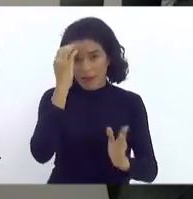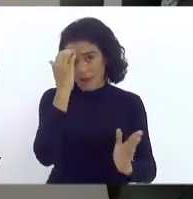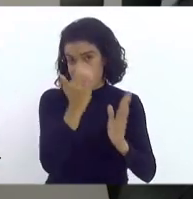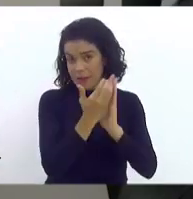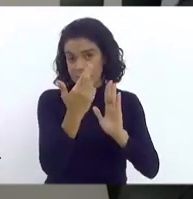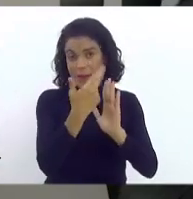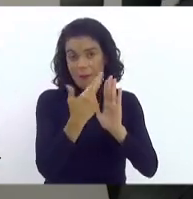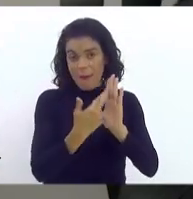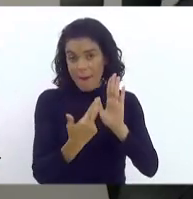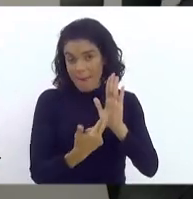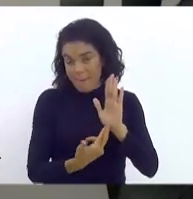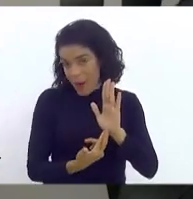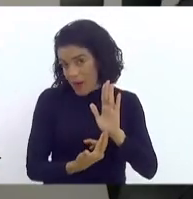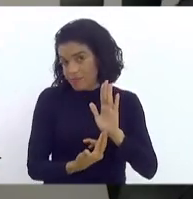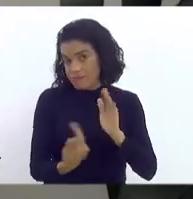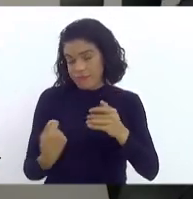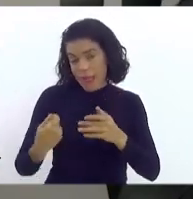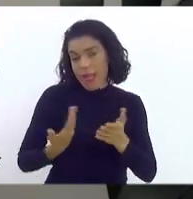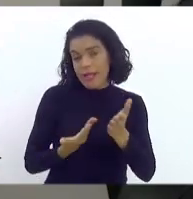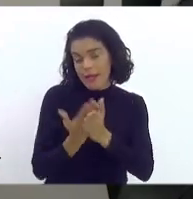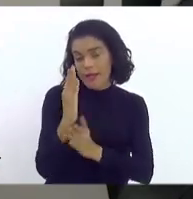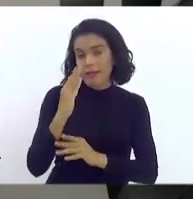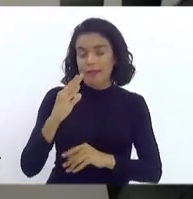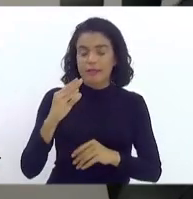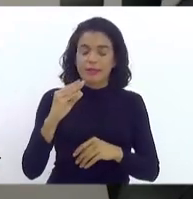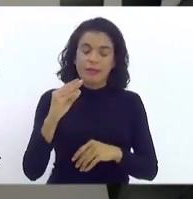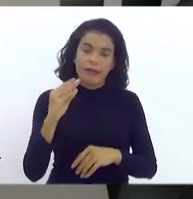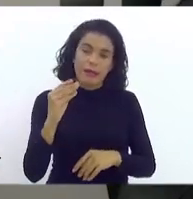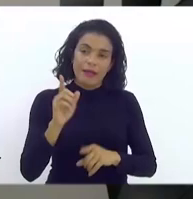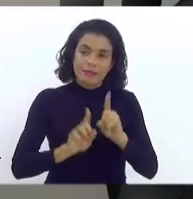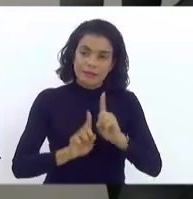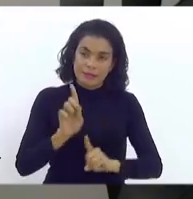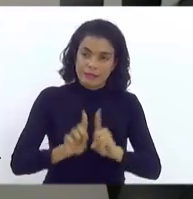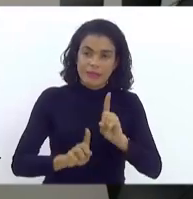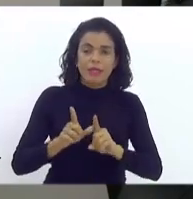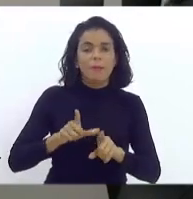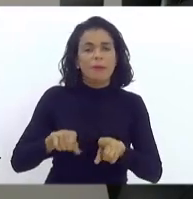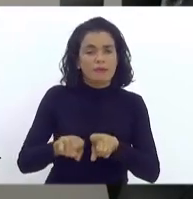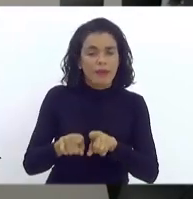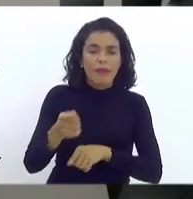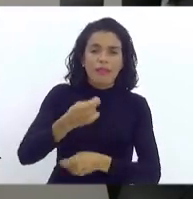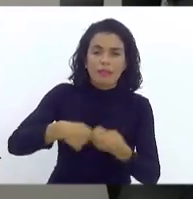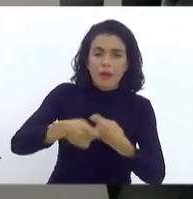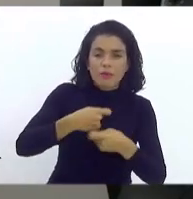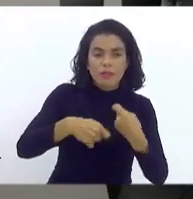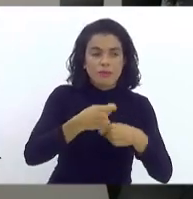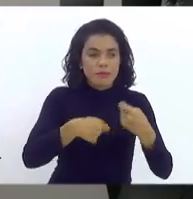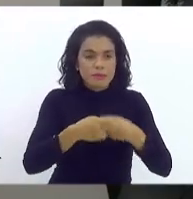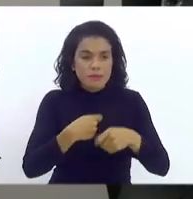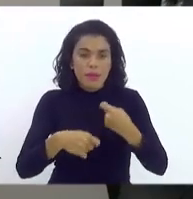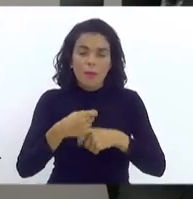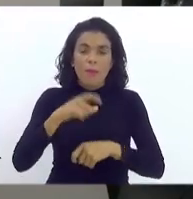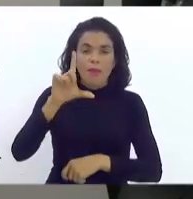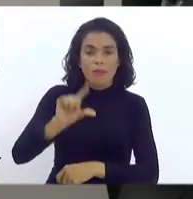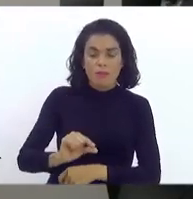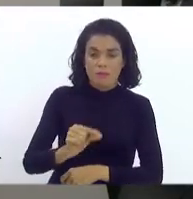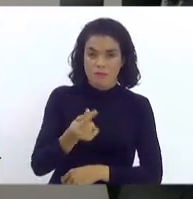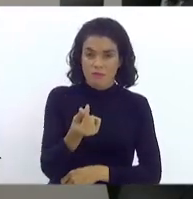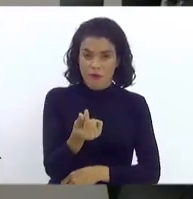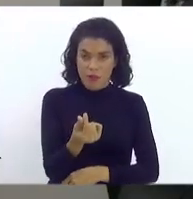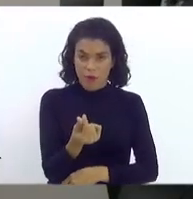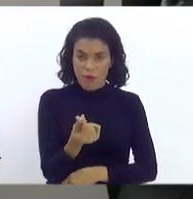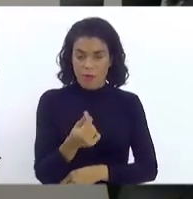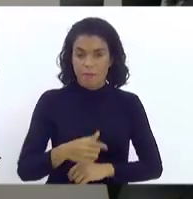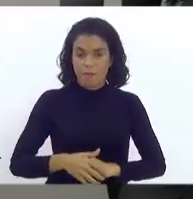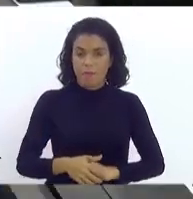técnicos necessários ganha a licitação. E tem várias rodas de negociação nisso, para ter o menor valor e entendimento